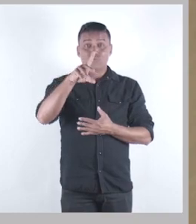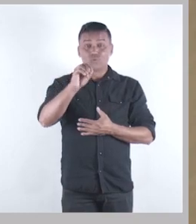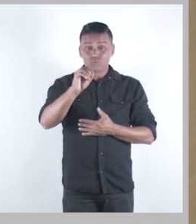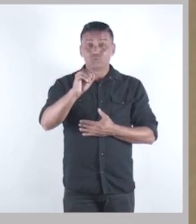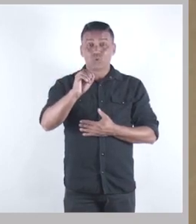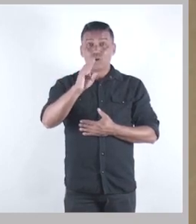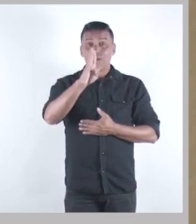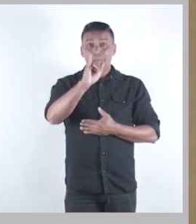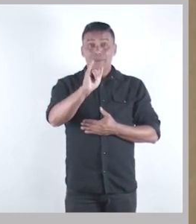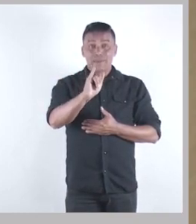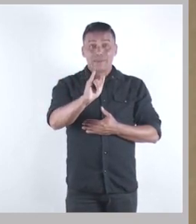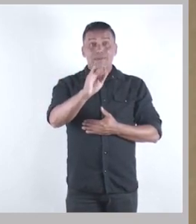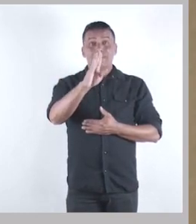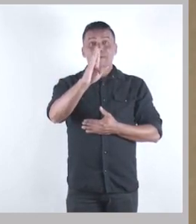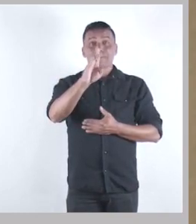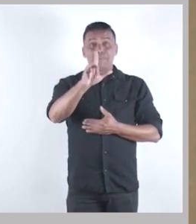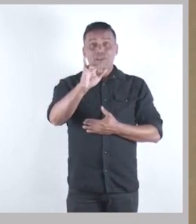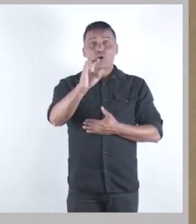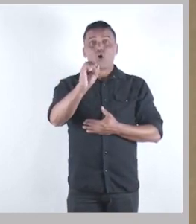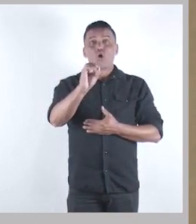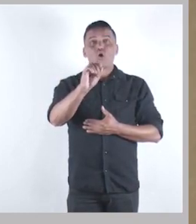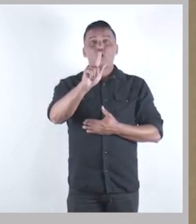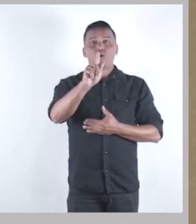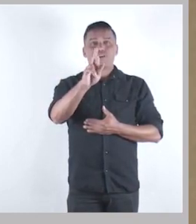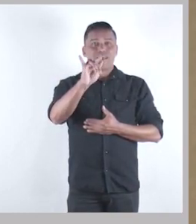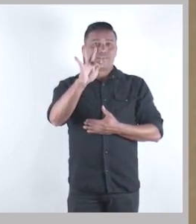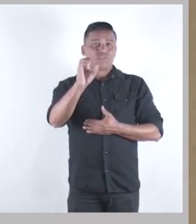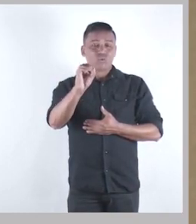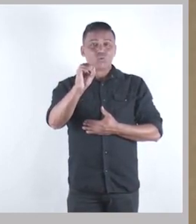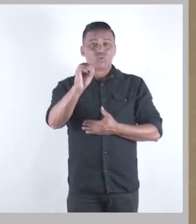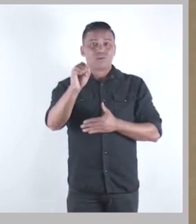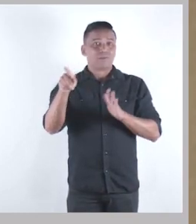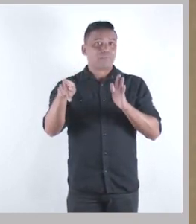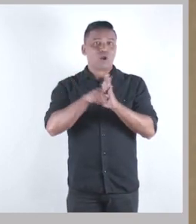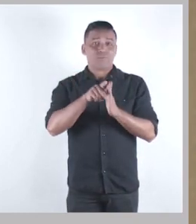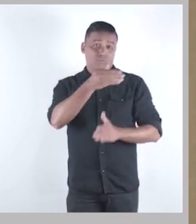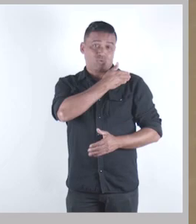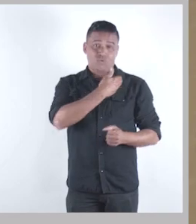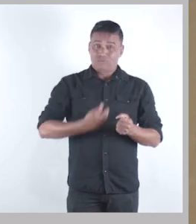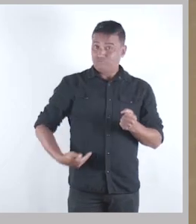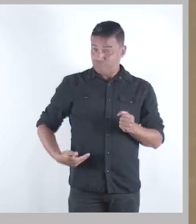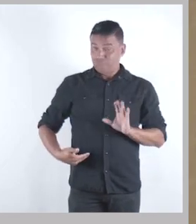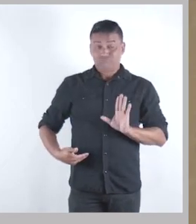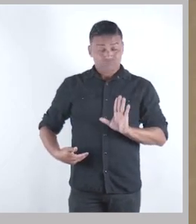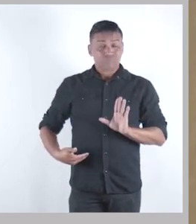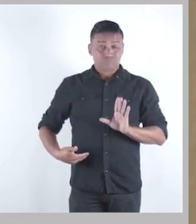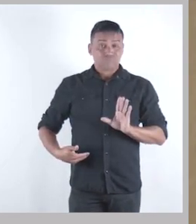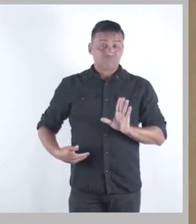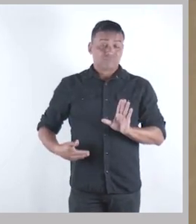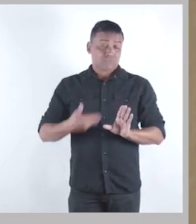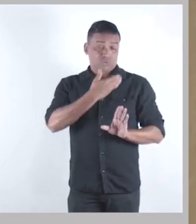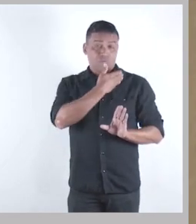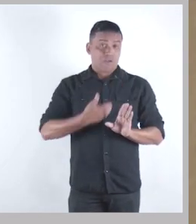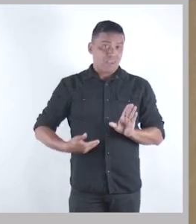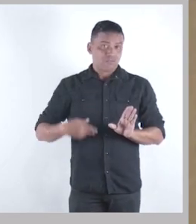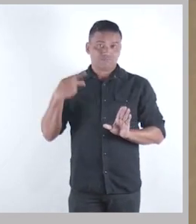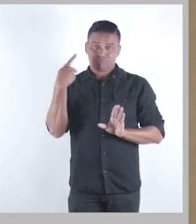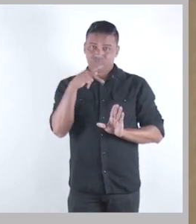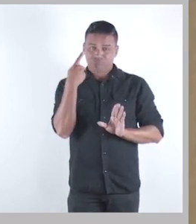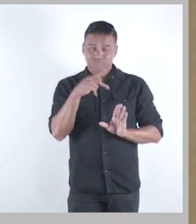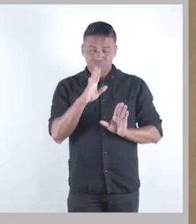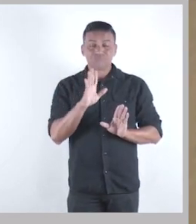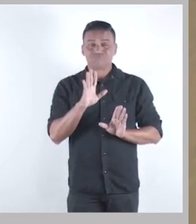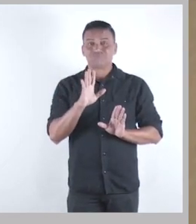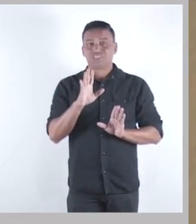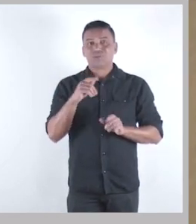é uma instituição do Estado, é uma instituição do Estado e